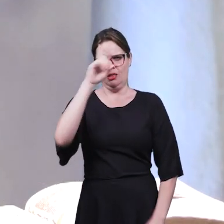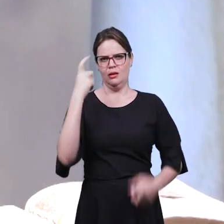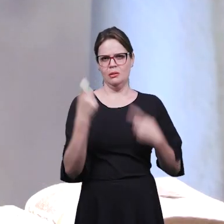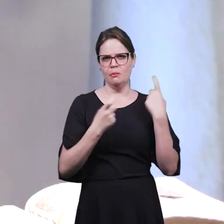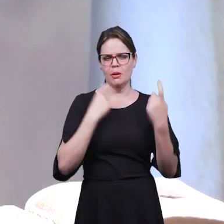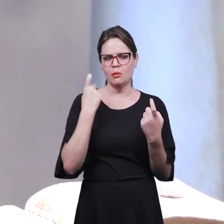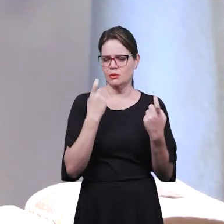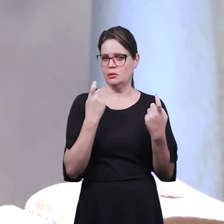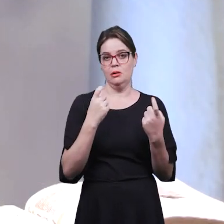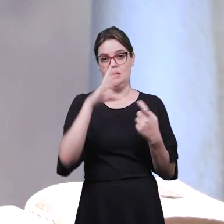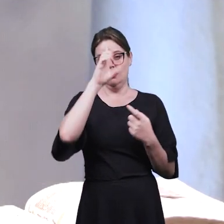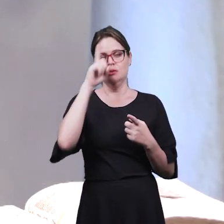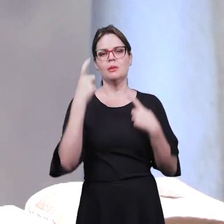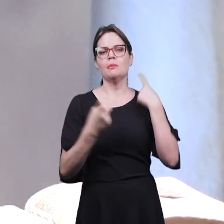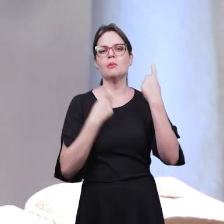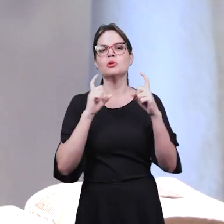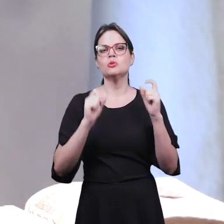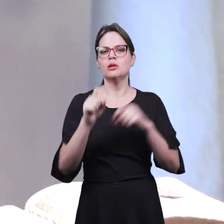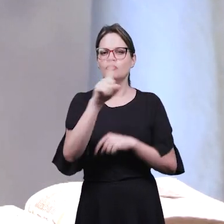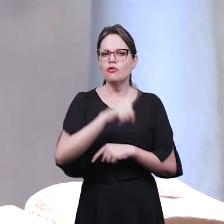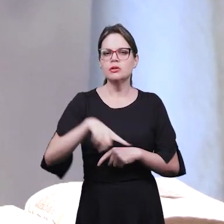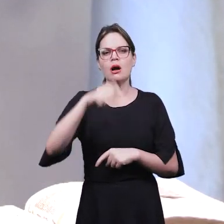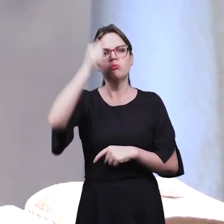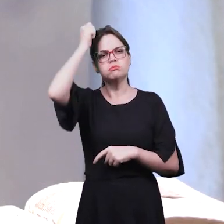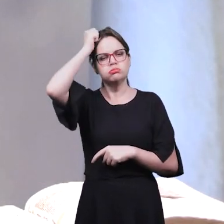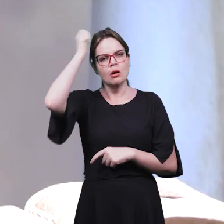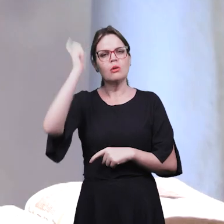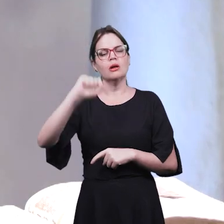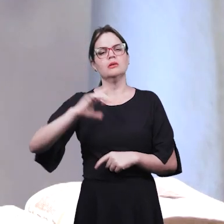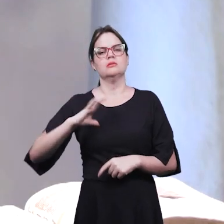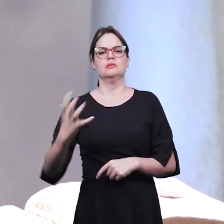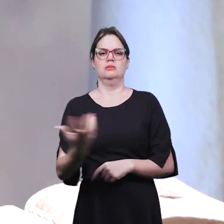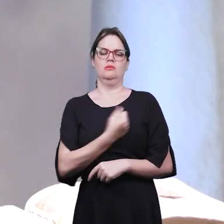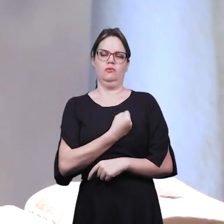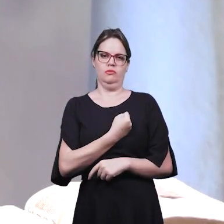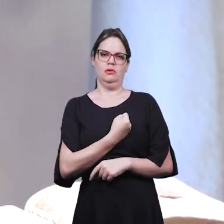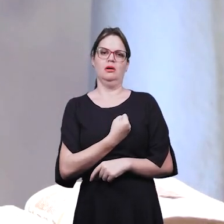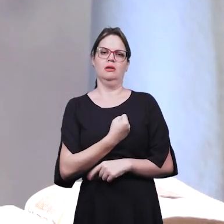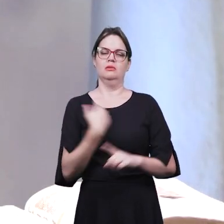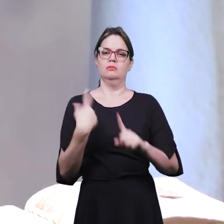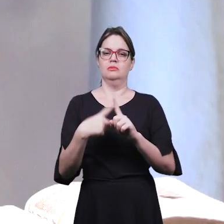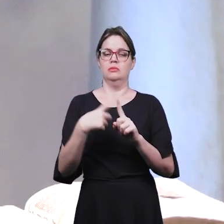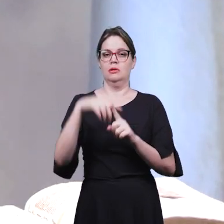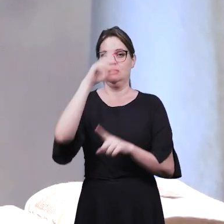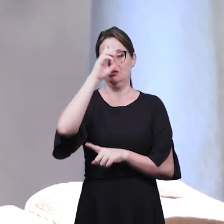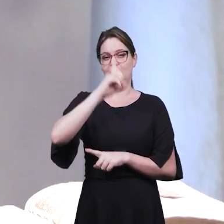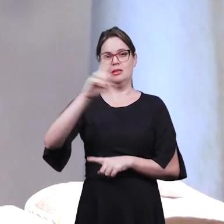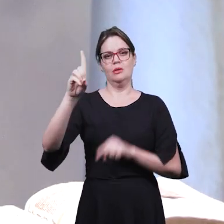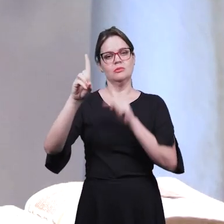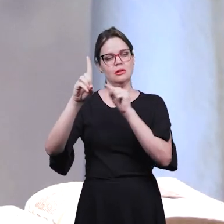homem. A obra redentora, né? É a obra criadora. Deus é redentor,